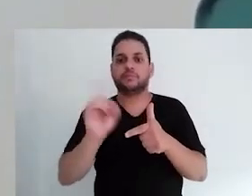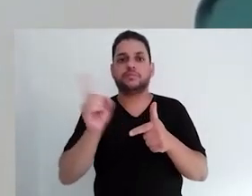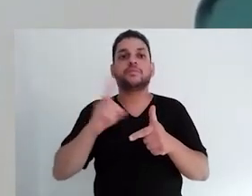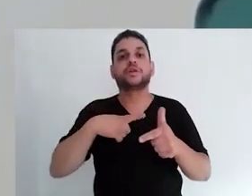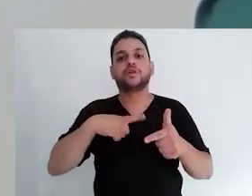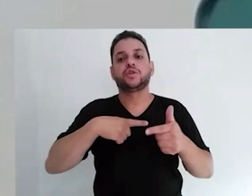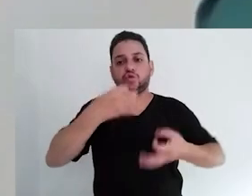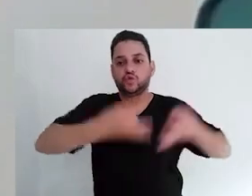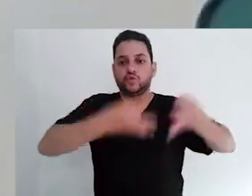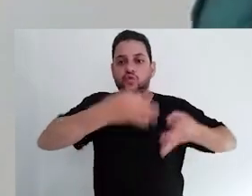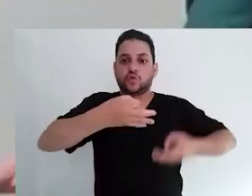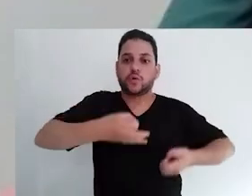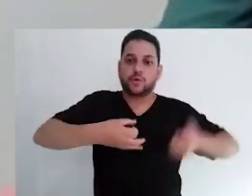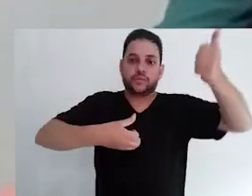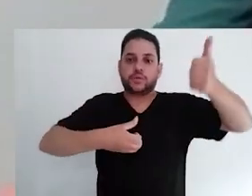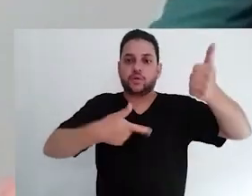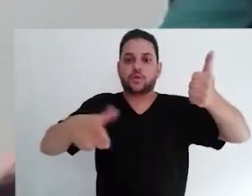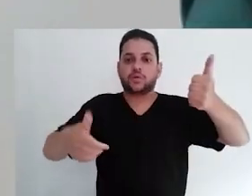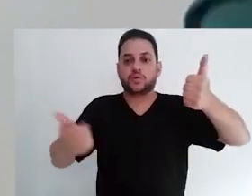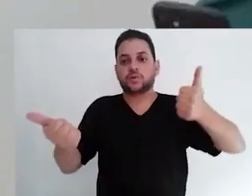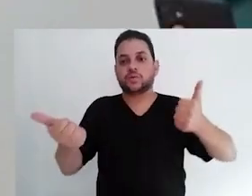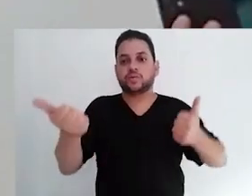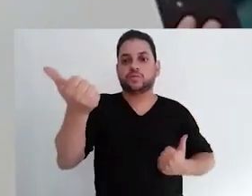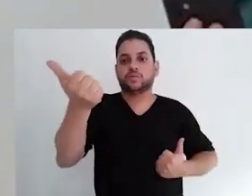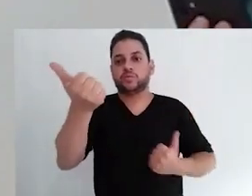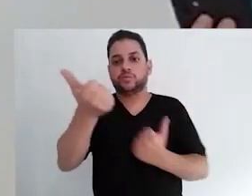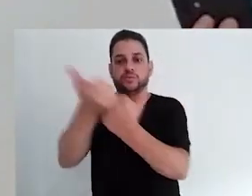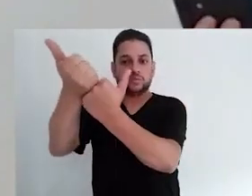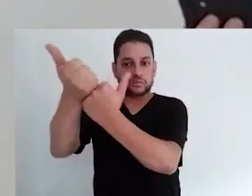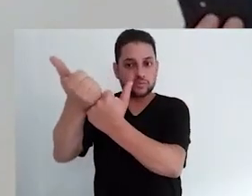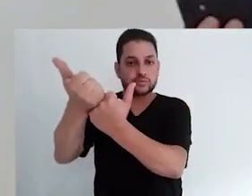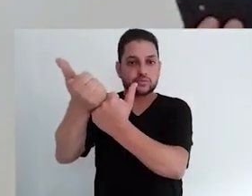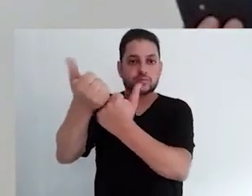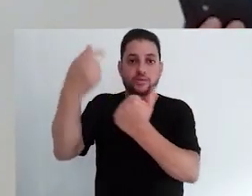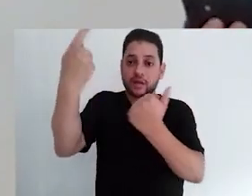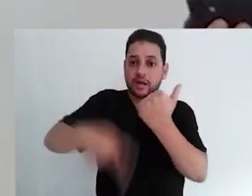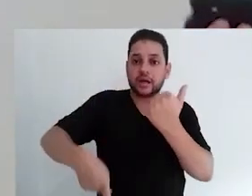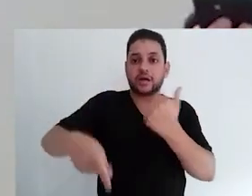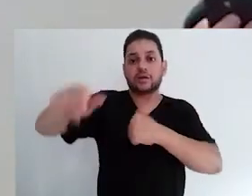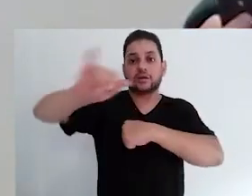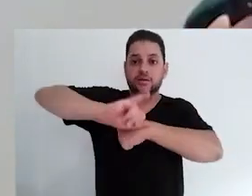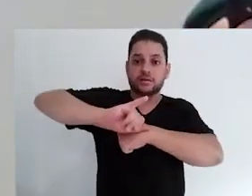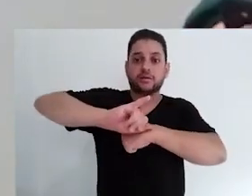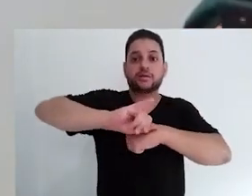substitutos, que atuam nos núcleos, juízes daqui da capital, juízes do interior de São